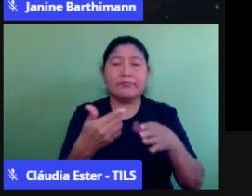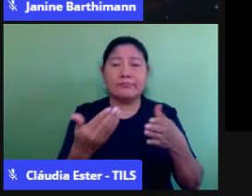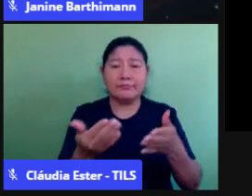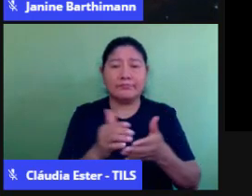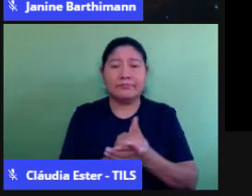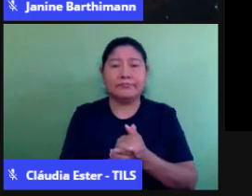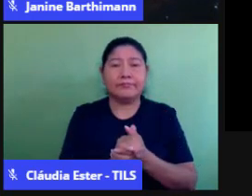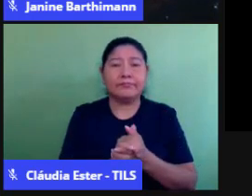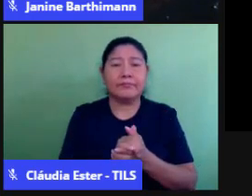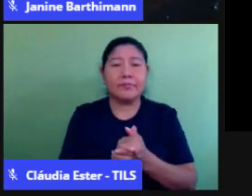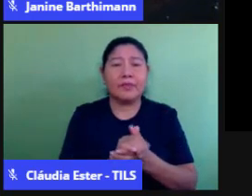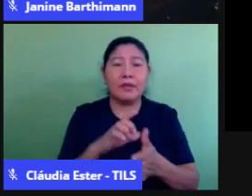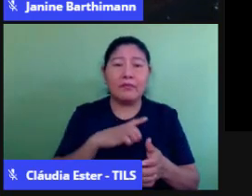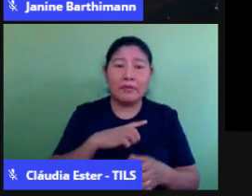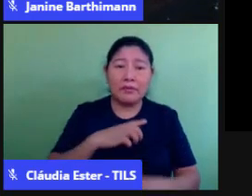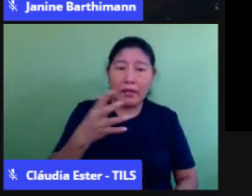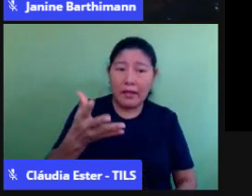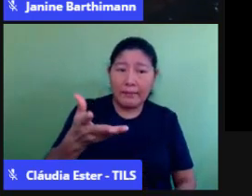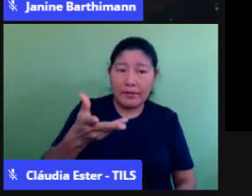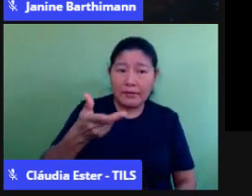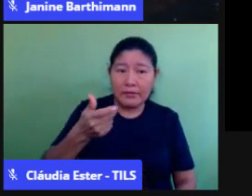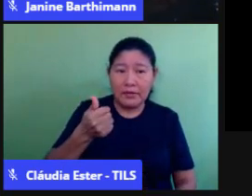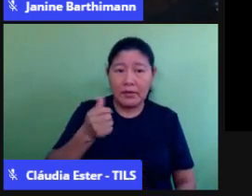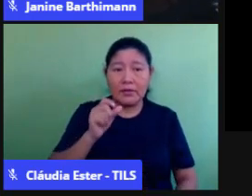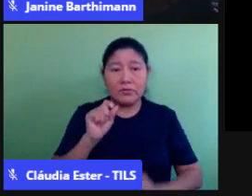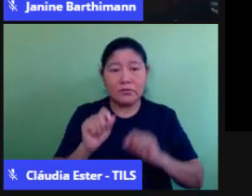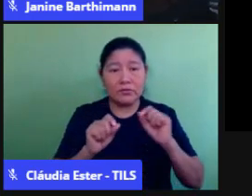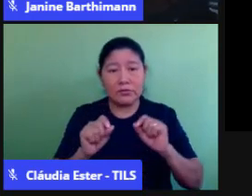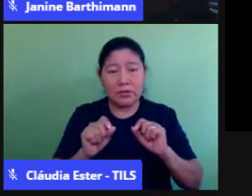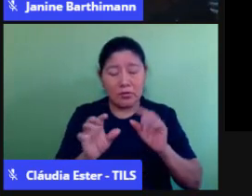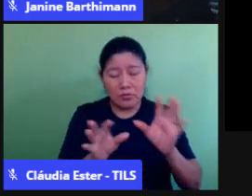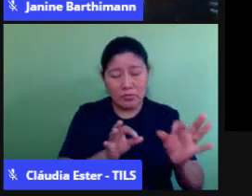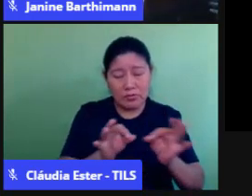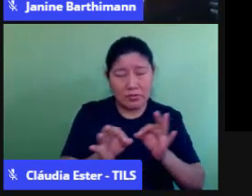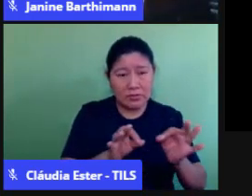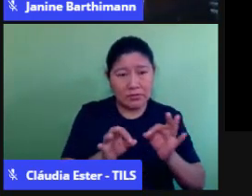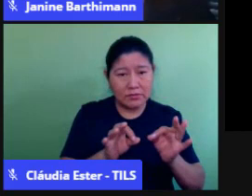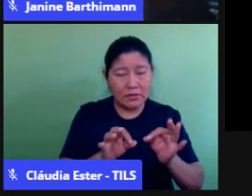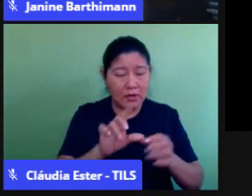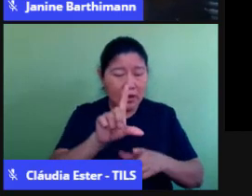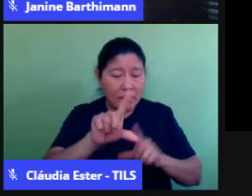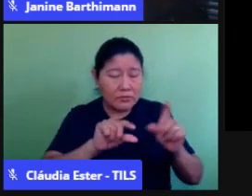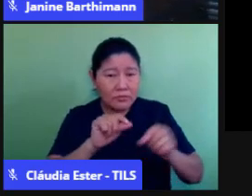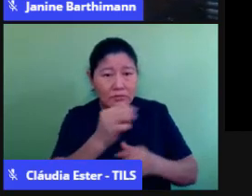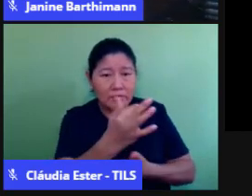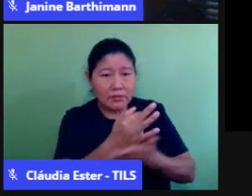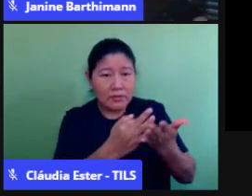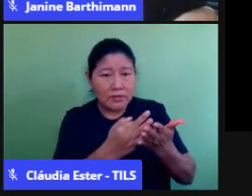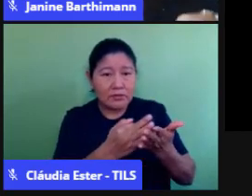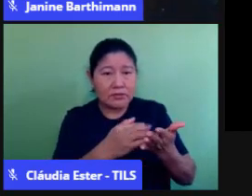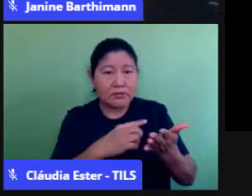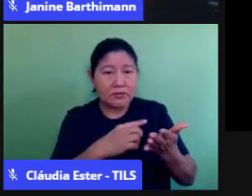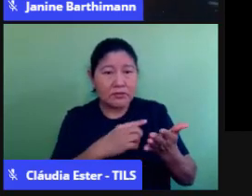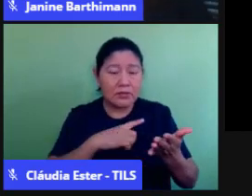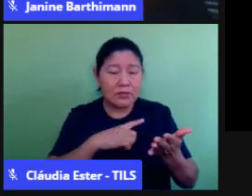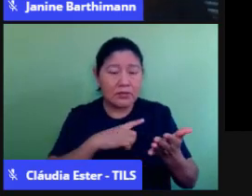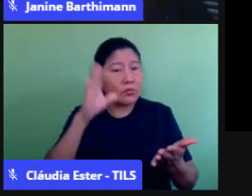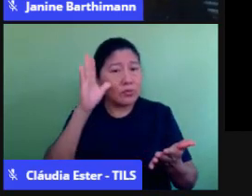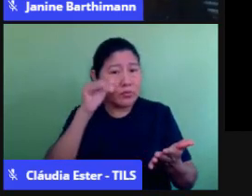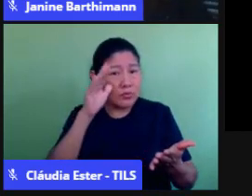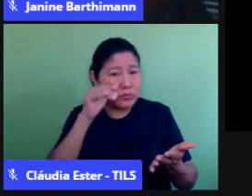nossa habilidade, né, que é planejar e produzir textos sobre temas de interesse, com base em resultados